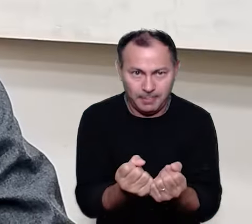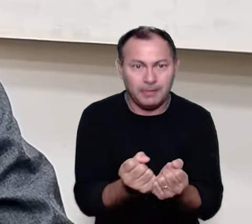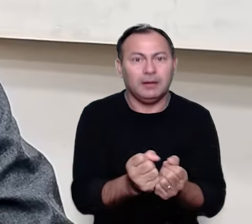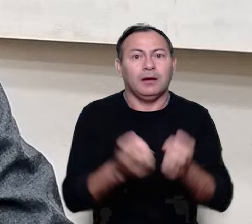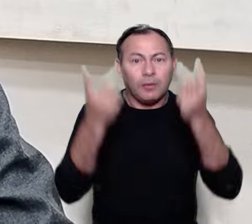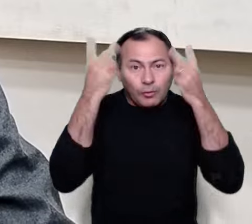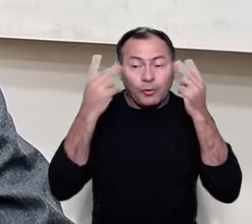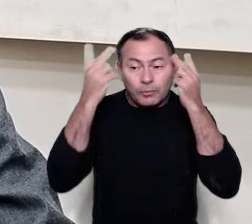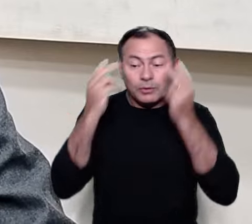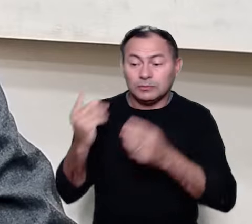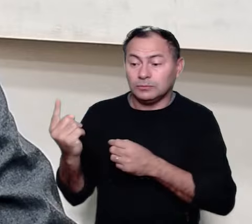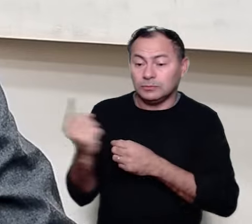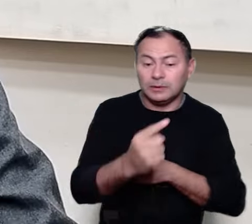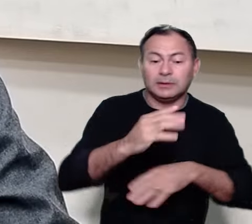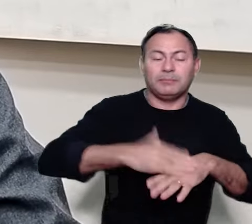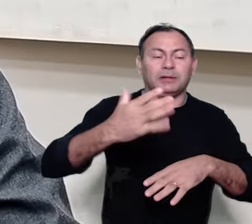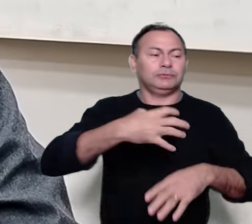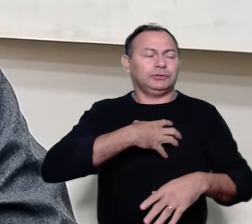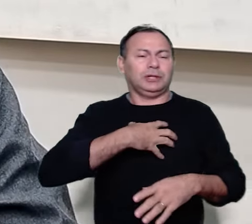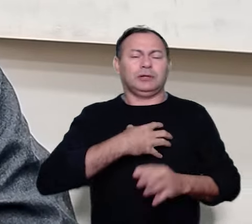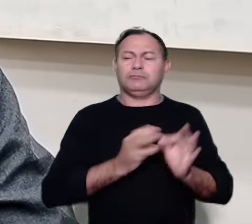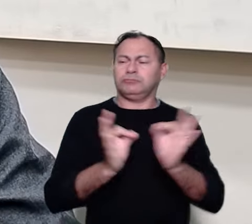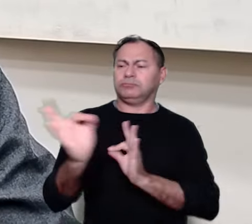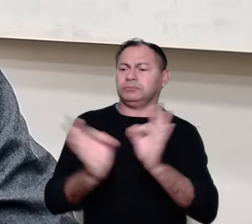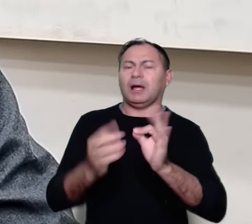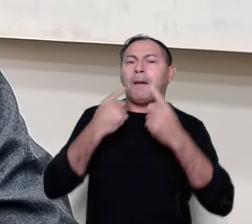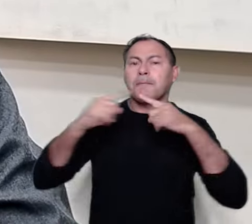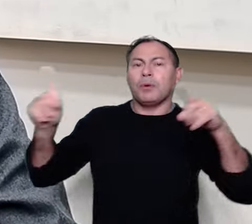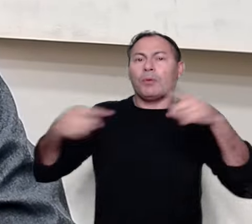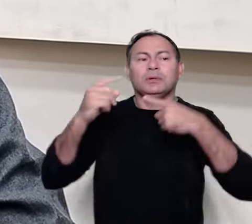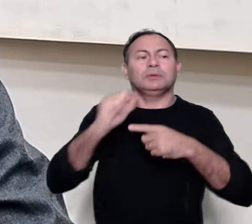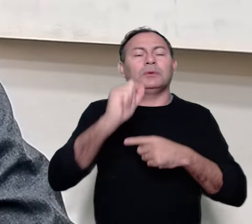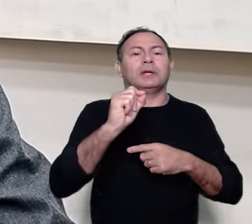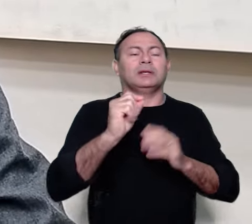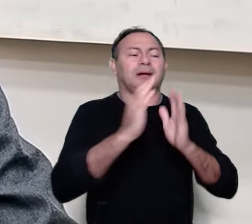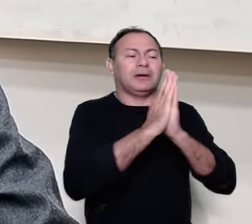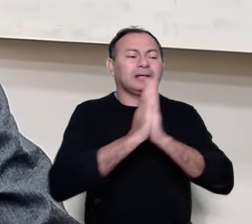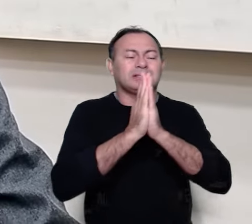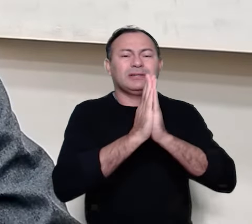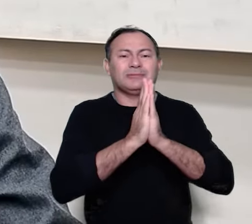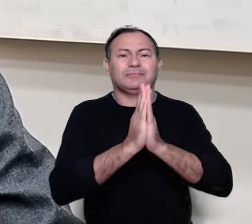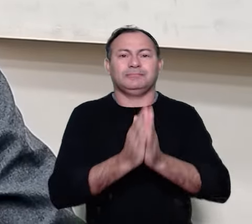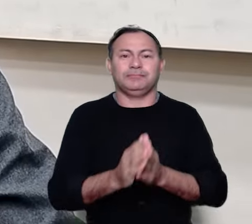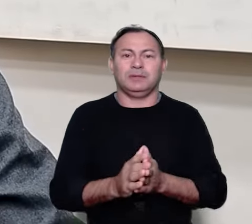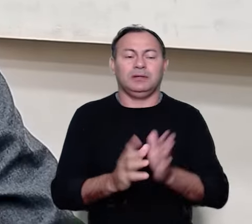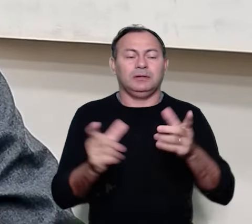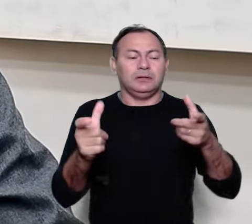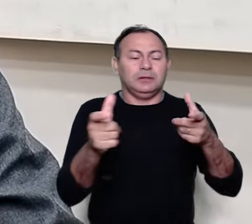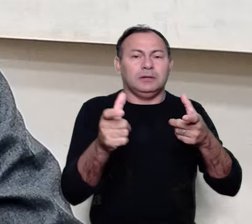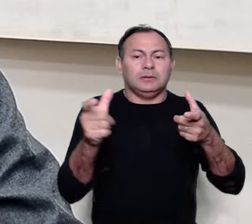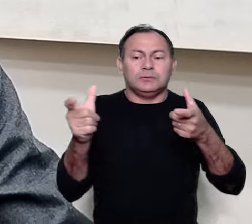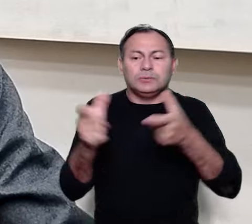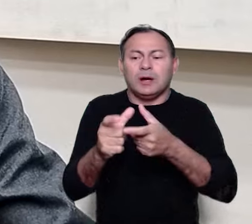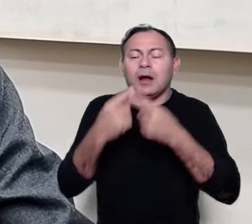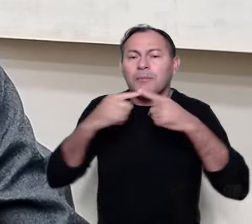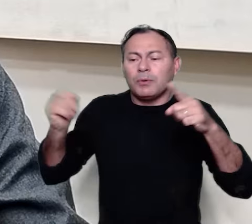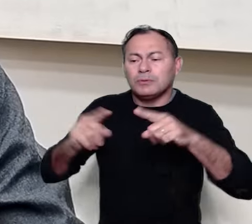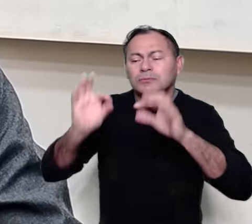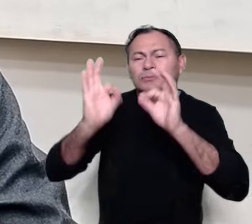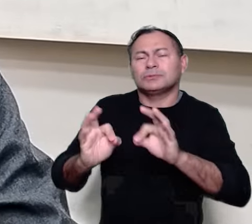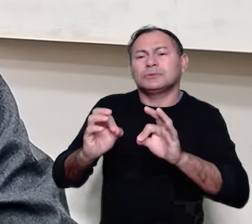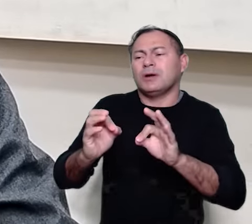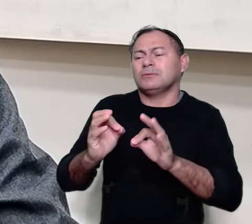comum ocupar-se mais da performance do que da oração, reduzindo a música a um mero